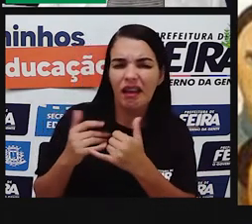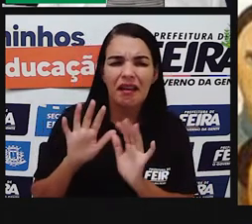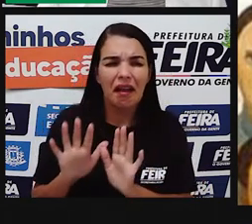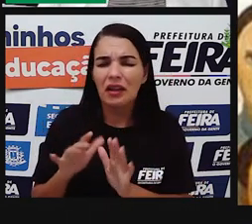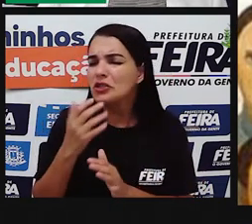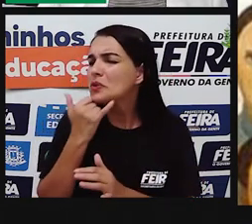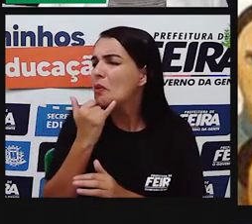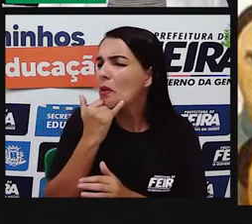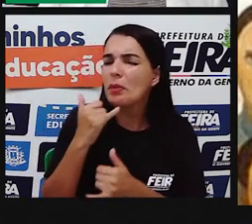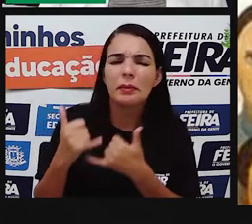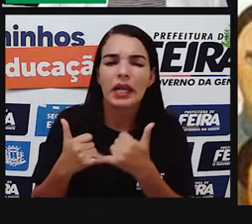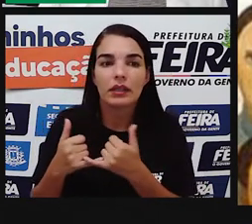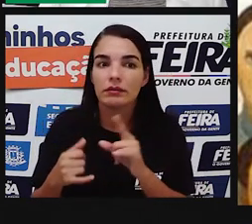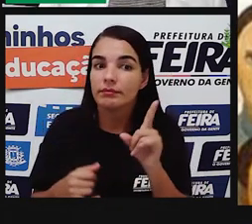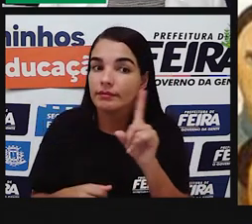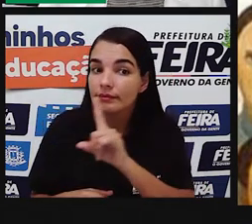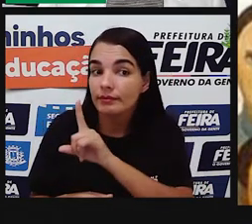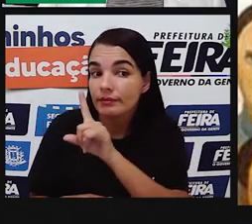tenho